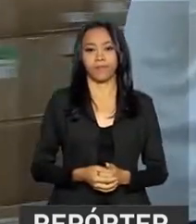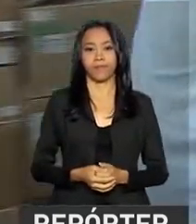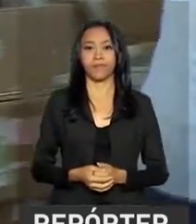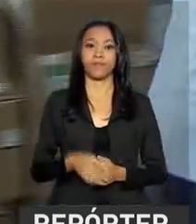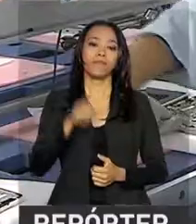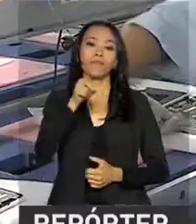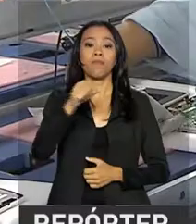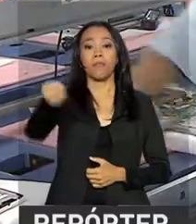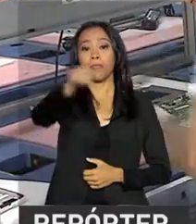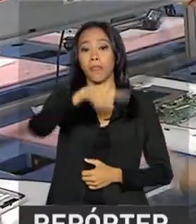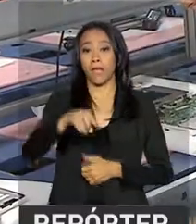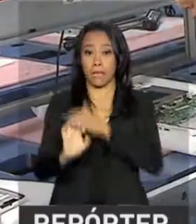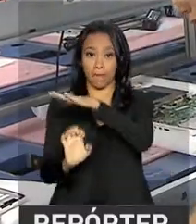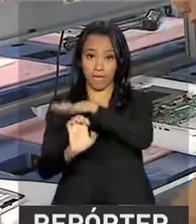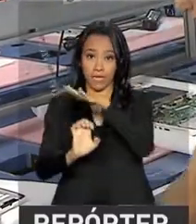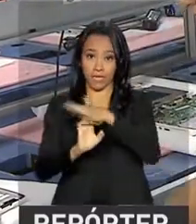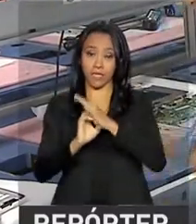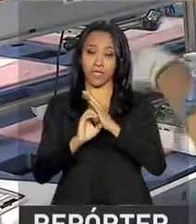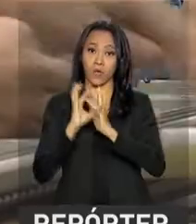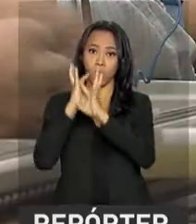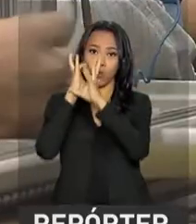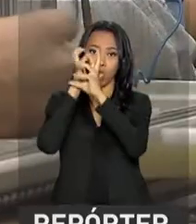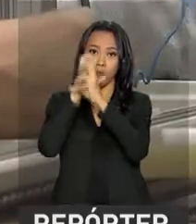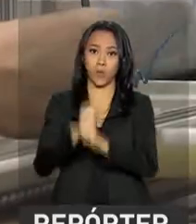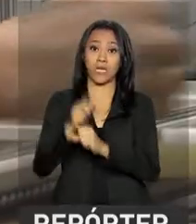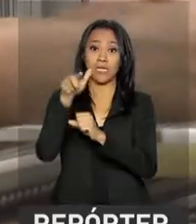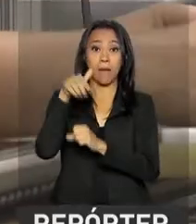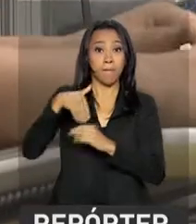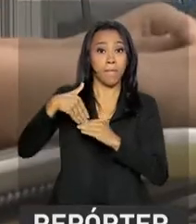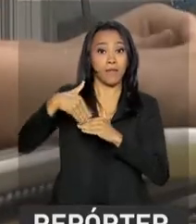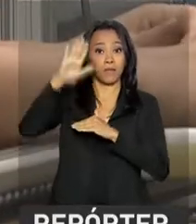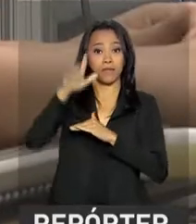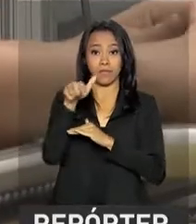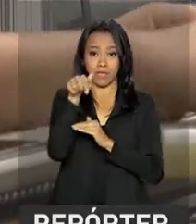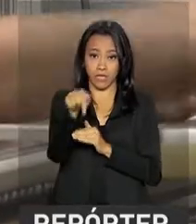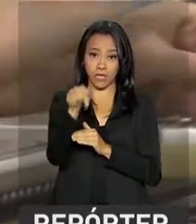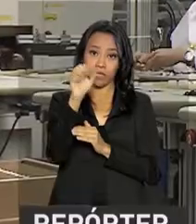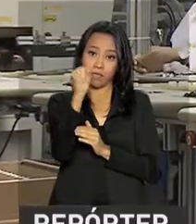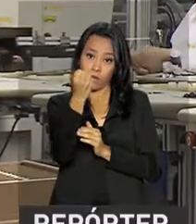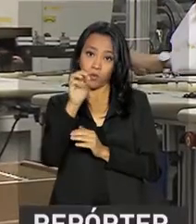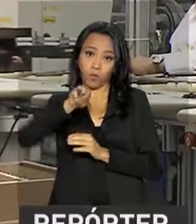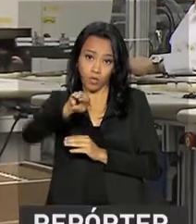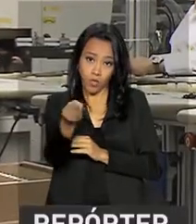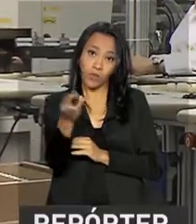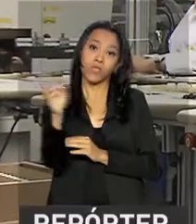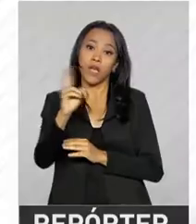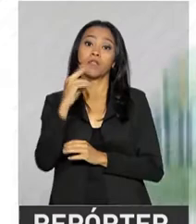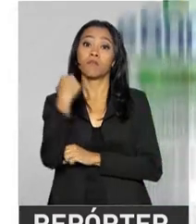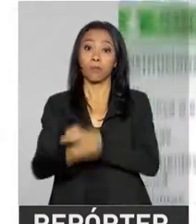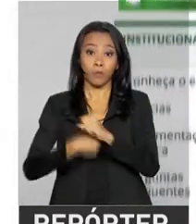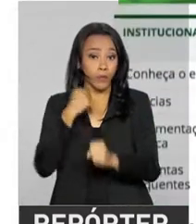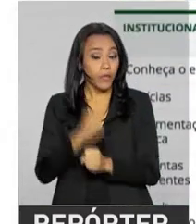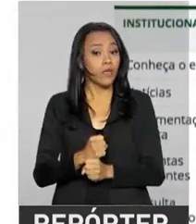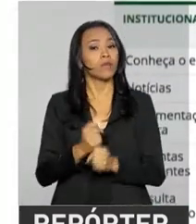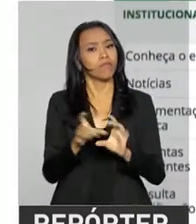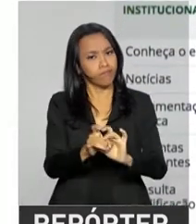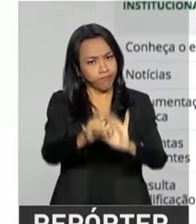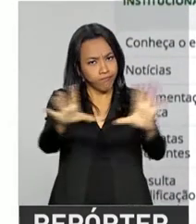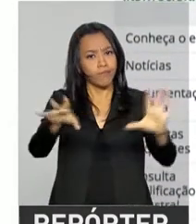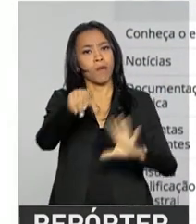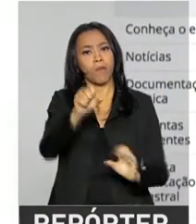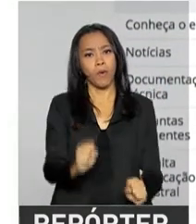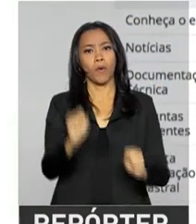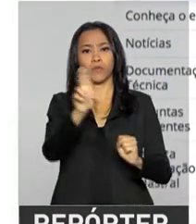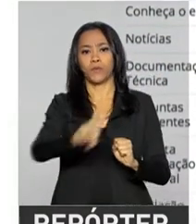empresas com faturamento superior a 78 milhões de reais por ano já estão obrigadas a usarem o e social